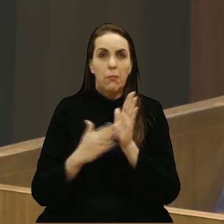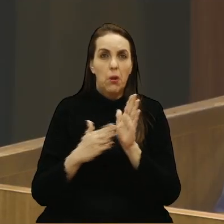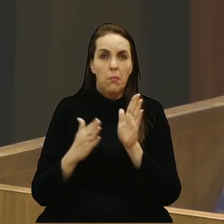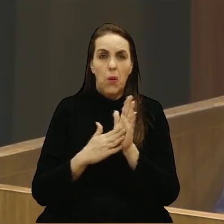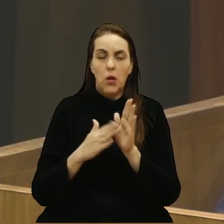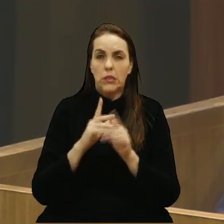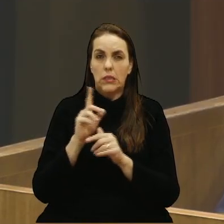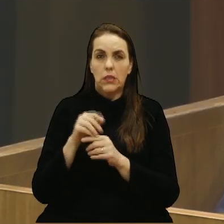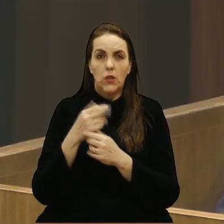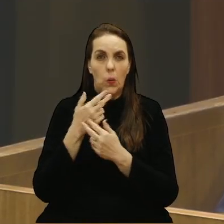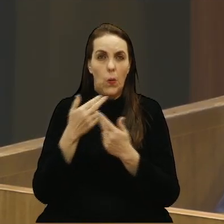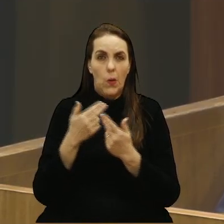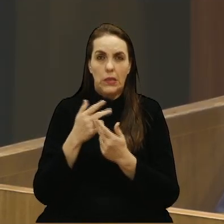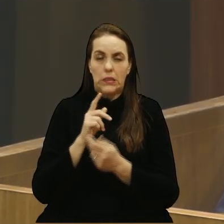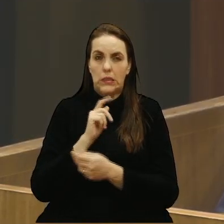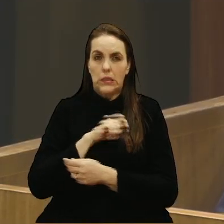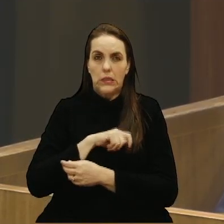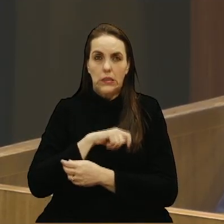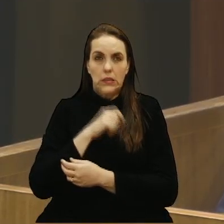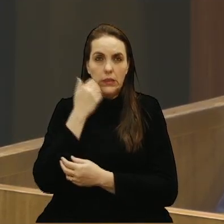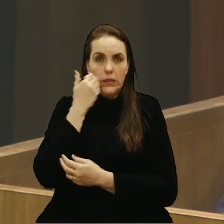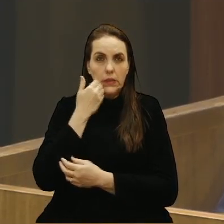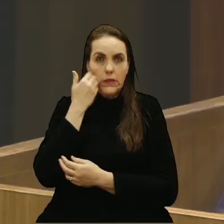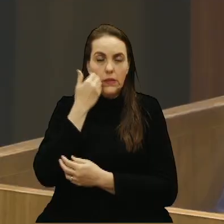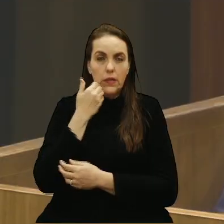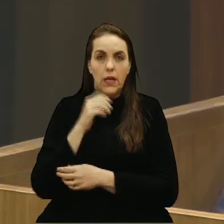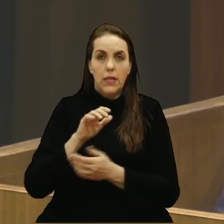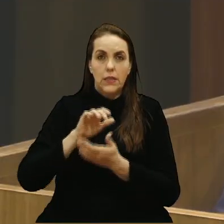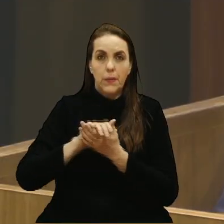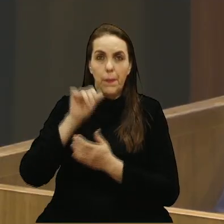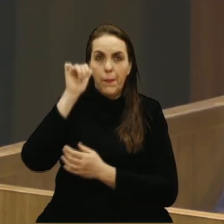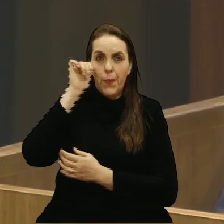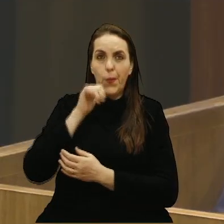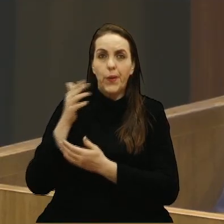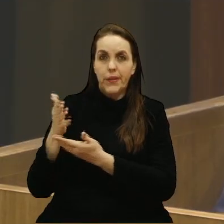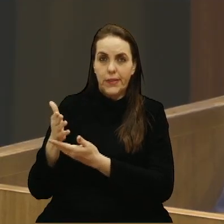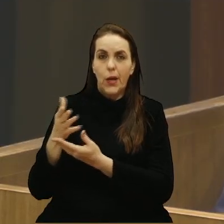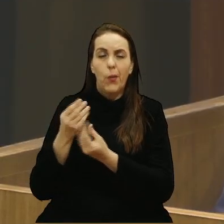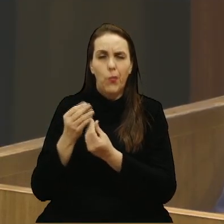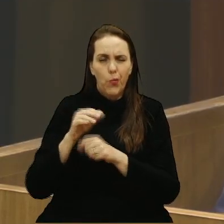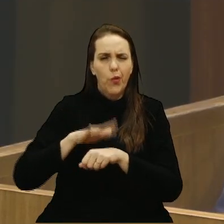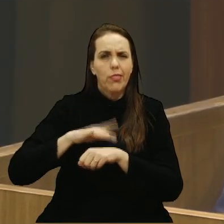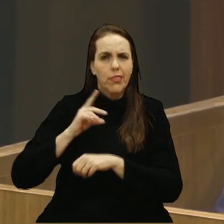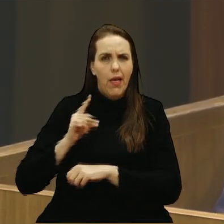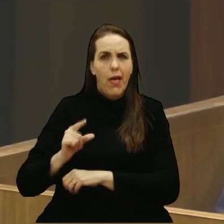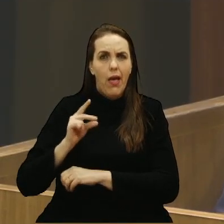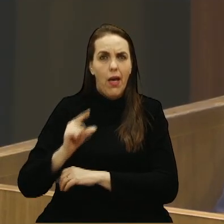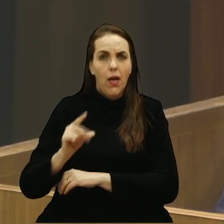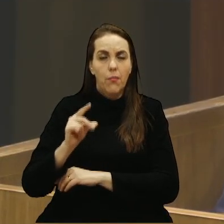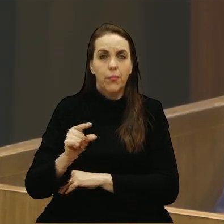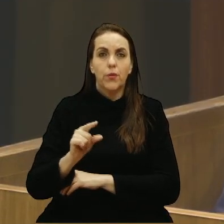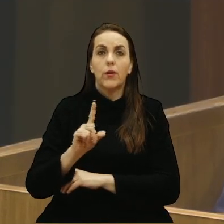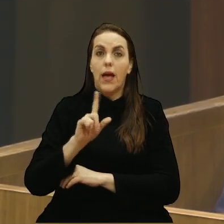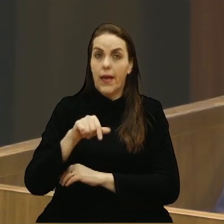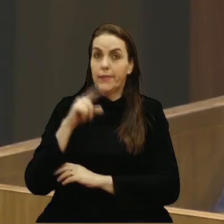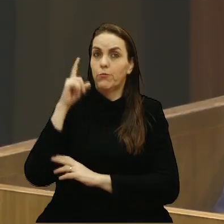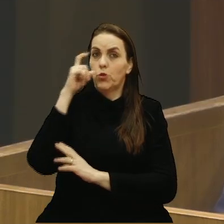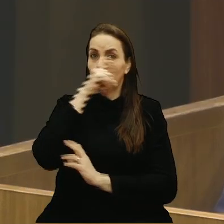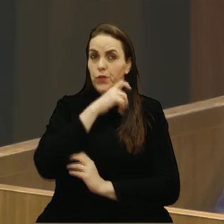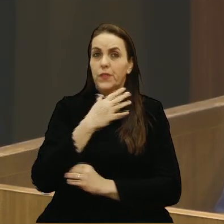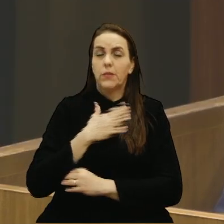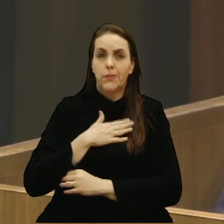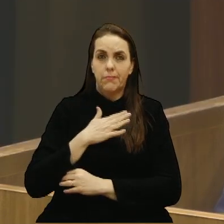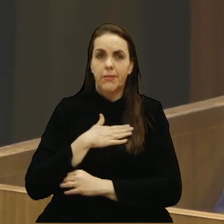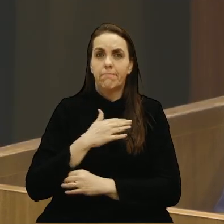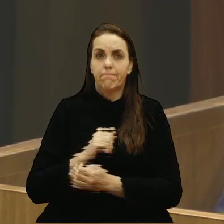que a minha esposa sofreu, durante muito tempo, custaram muito caro. Muito mais